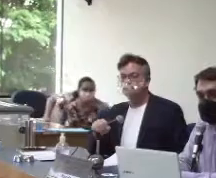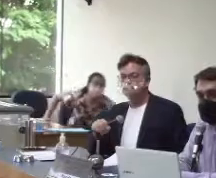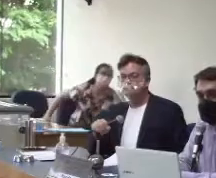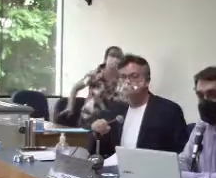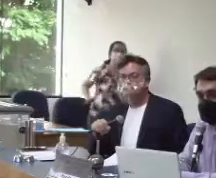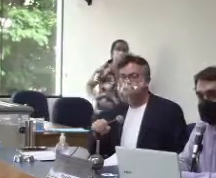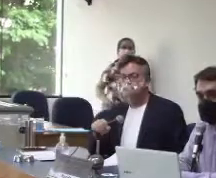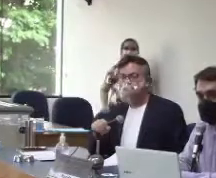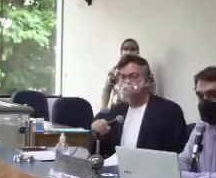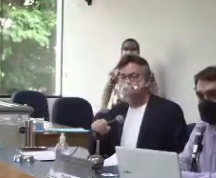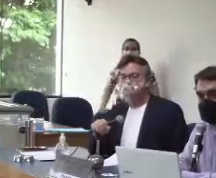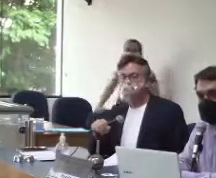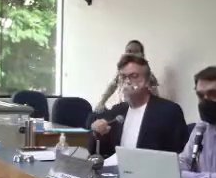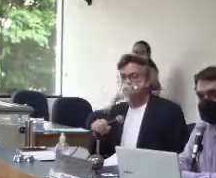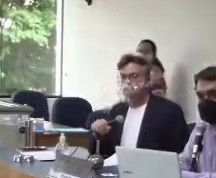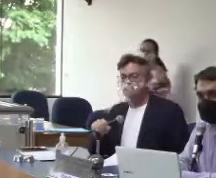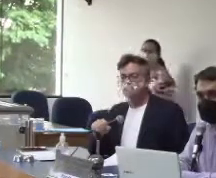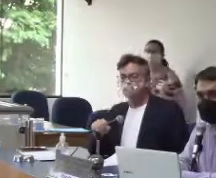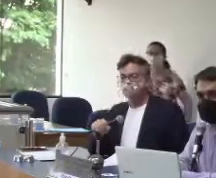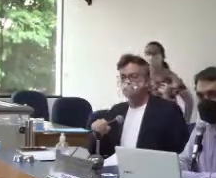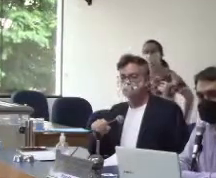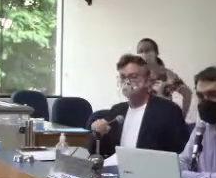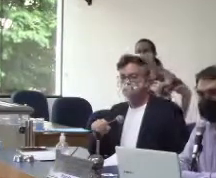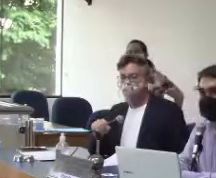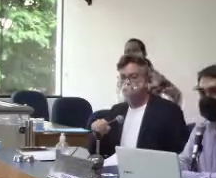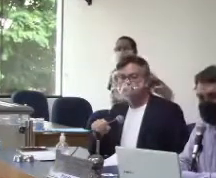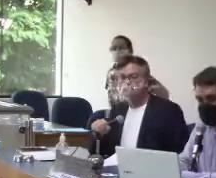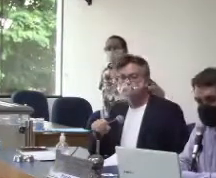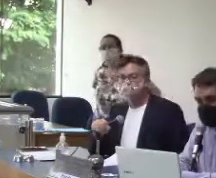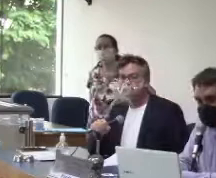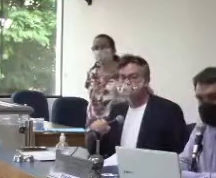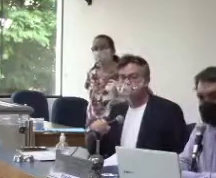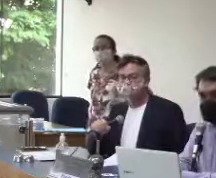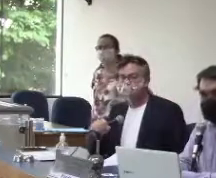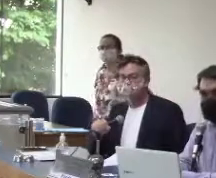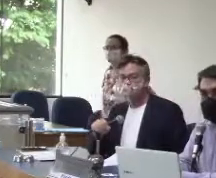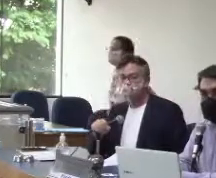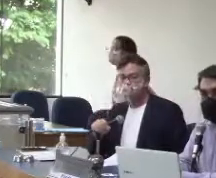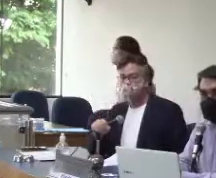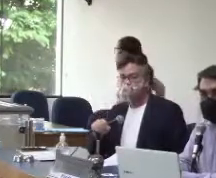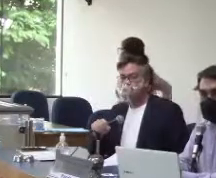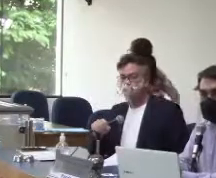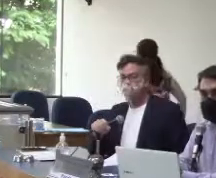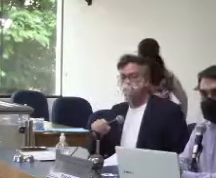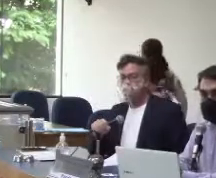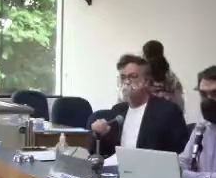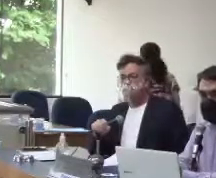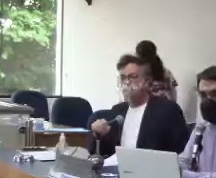Vereadora Thaís, está nos ouvindo? Agora sim, favorável. Obrigado, Thaís. Vereador Rubinho, como vota?